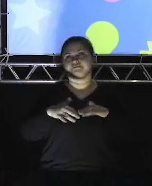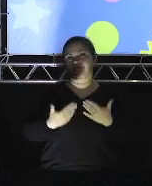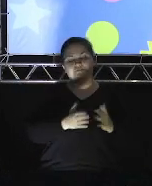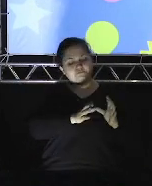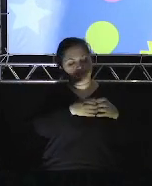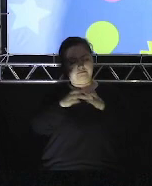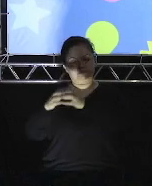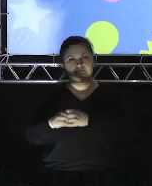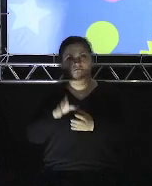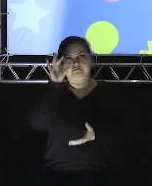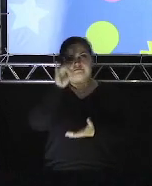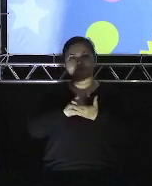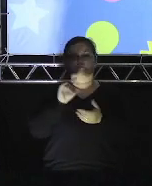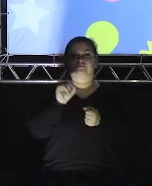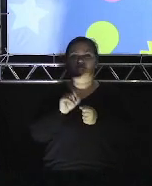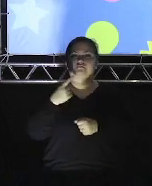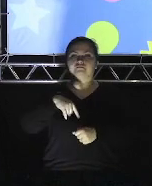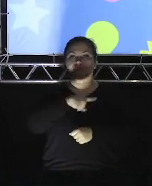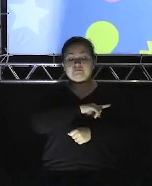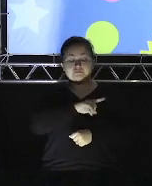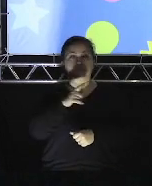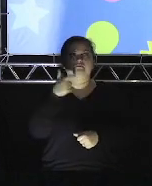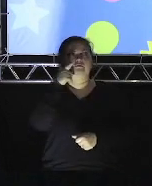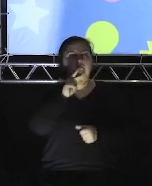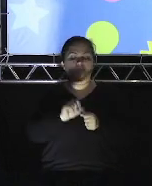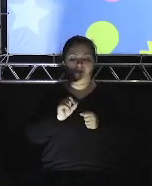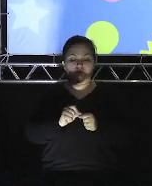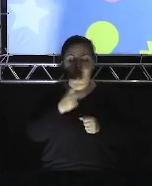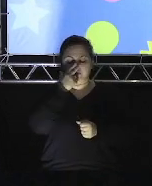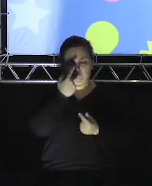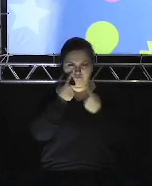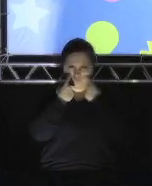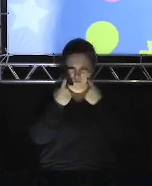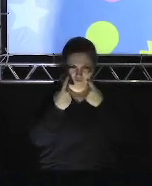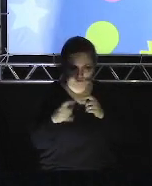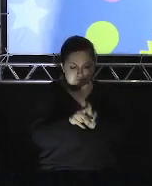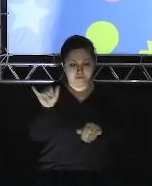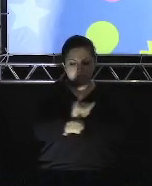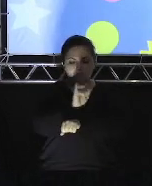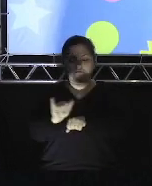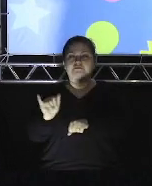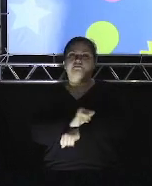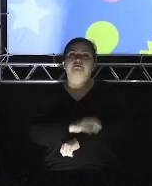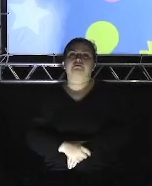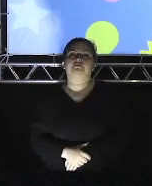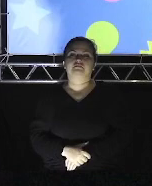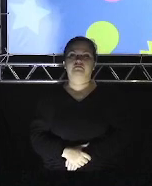times estão realmente fazendo o que a gente está tendo como ambição a nível estratégico.